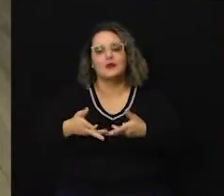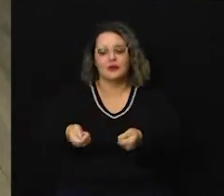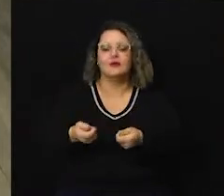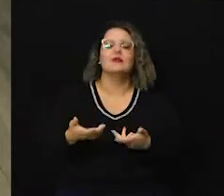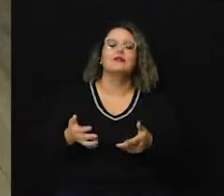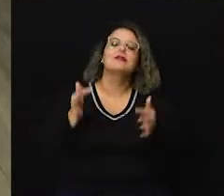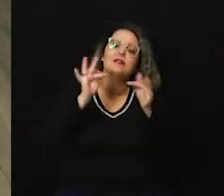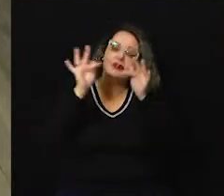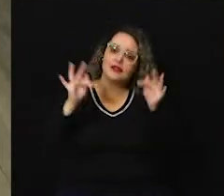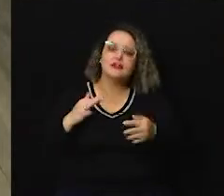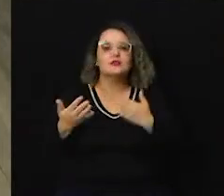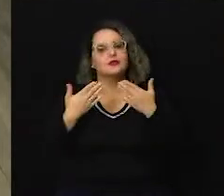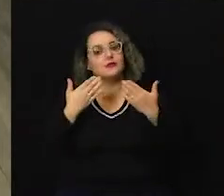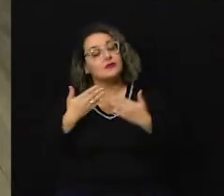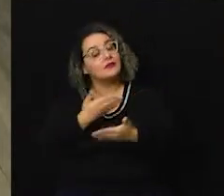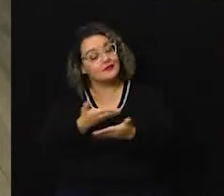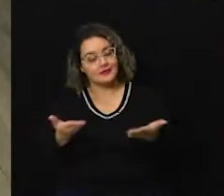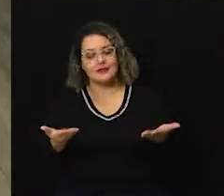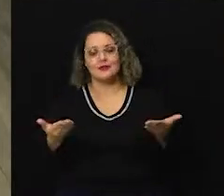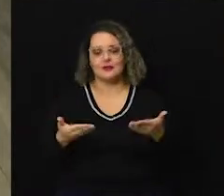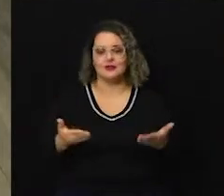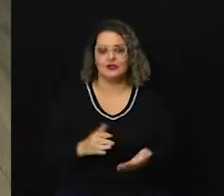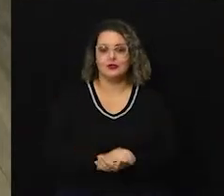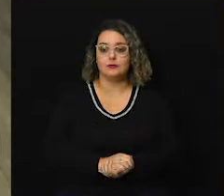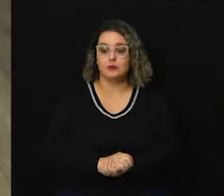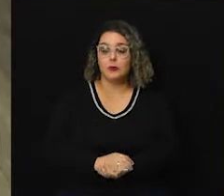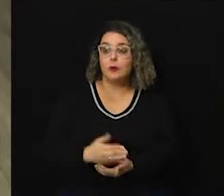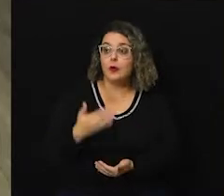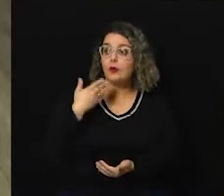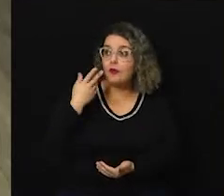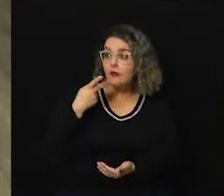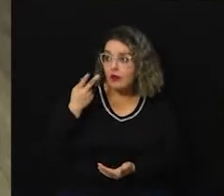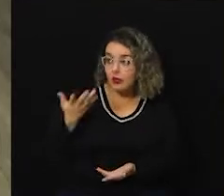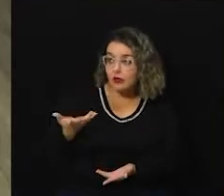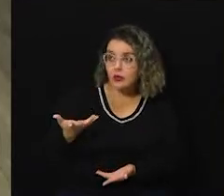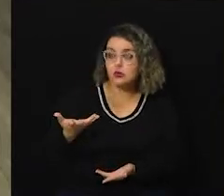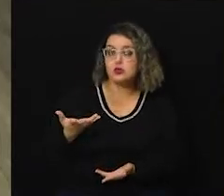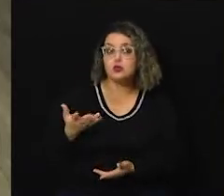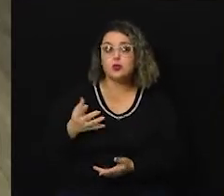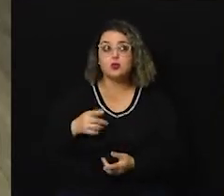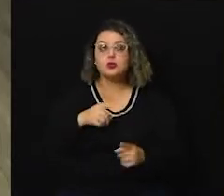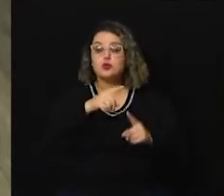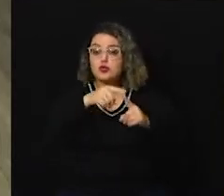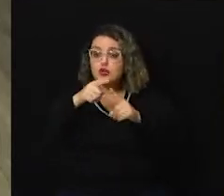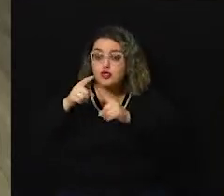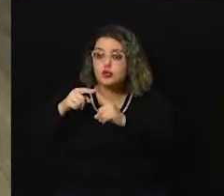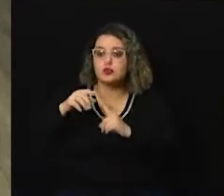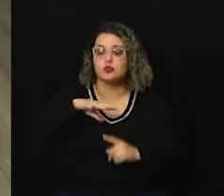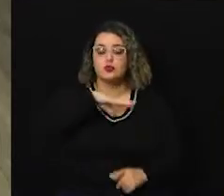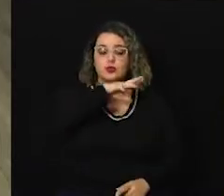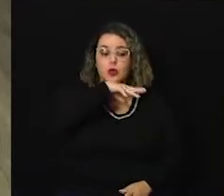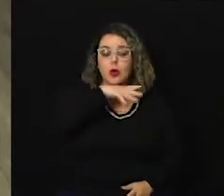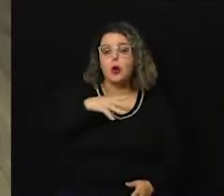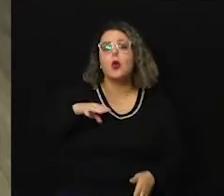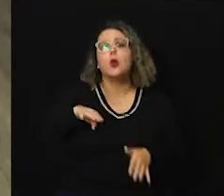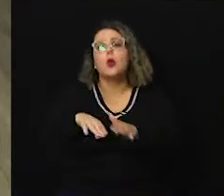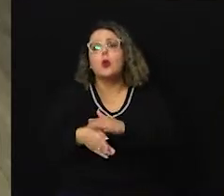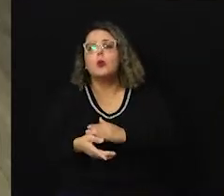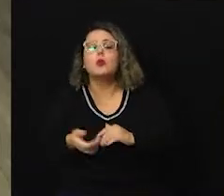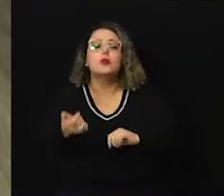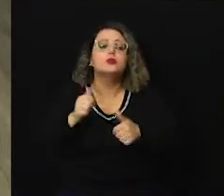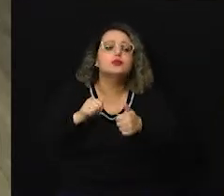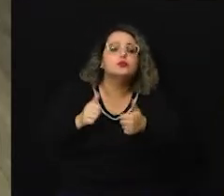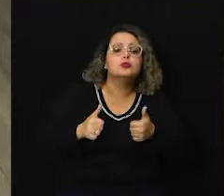convite Mariana muito feliz de conversar com vocês vamos começar a falando sobre essas espécies né a gente costuma sempre